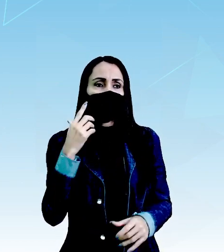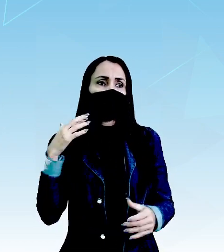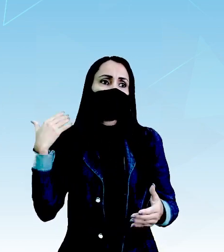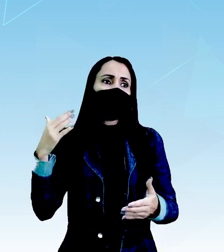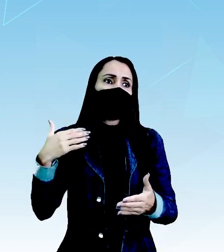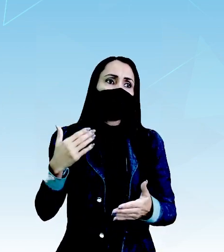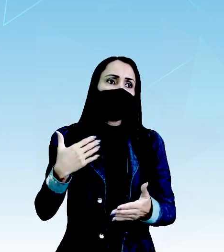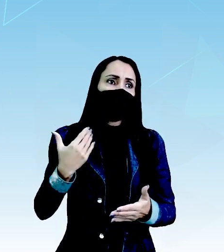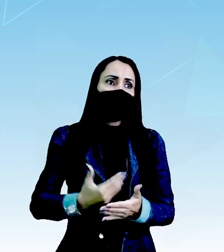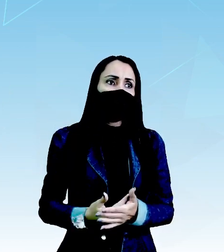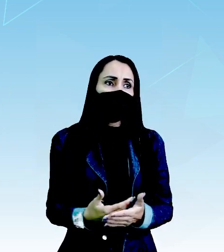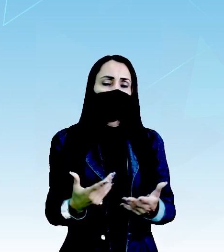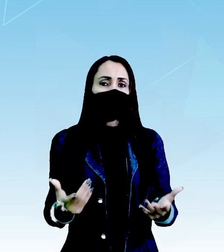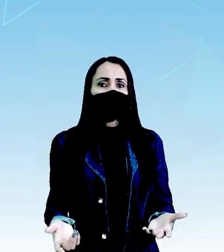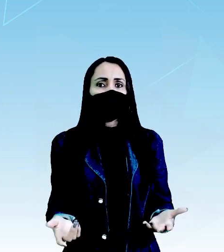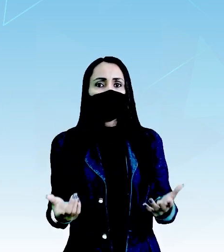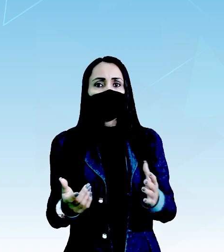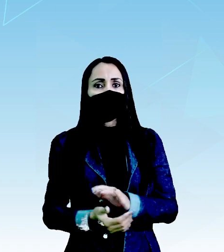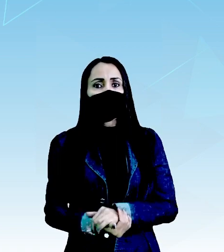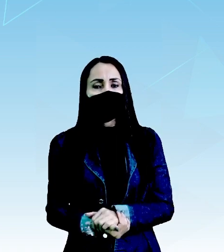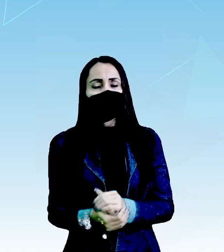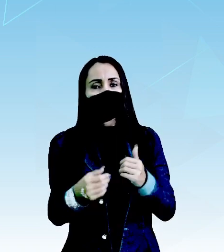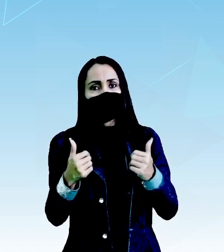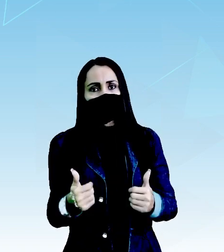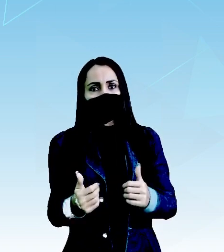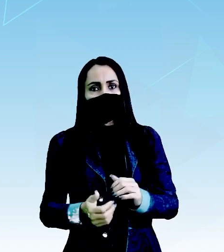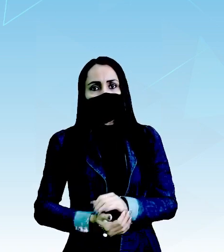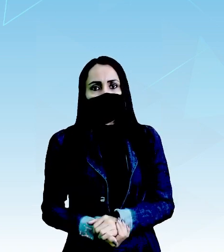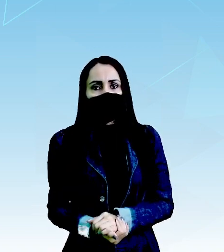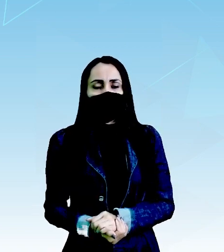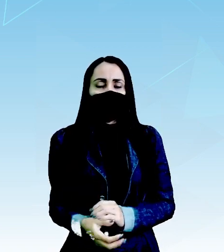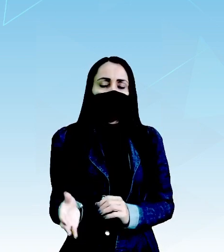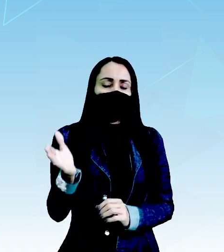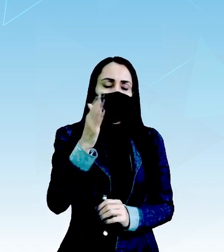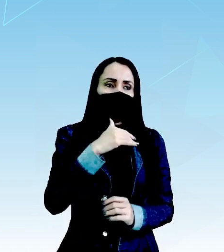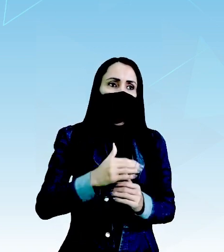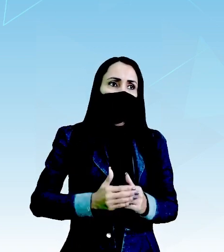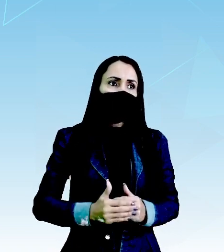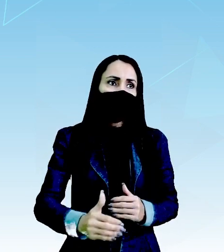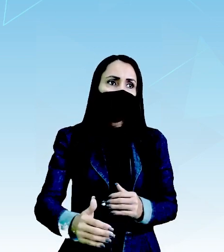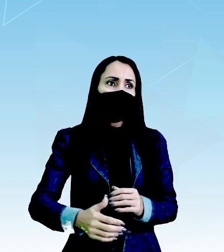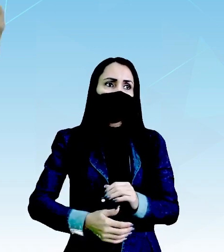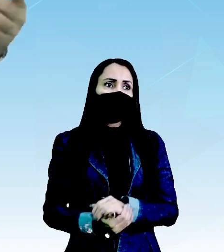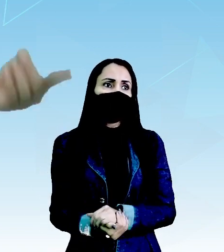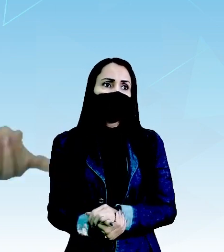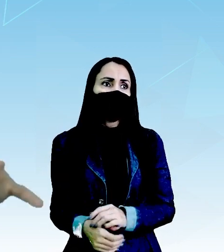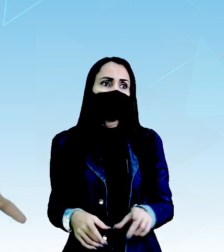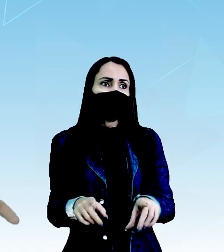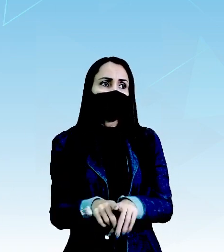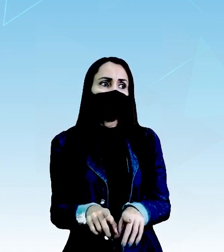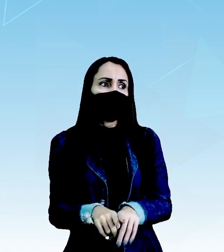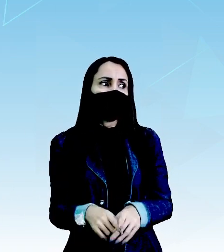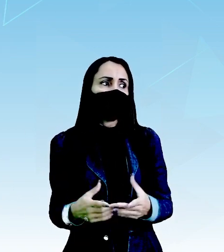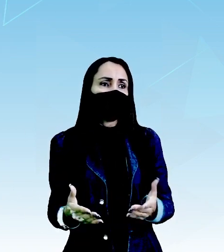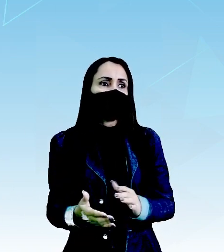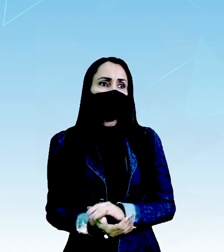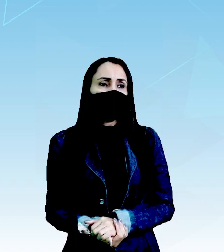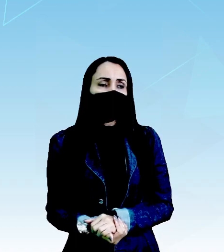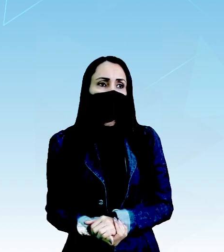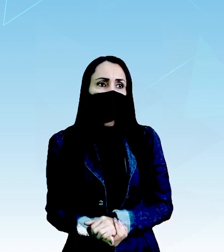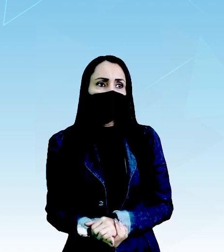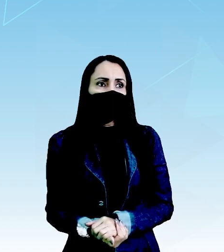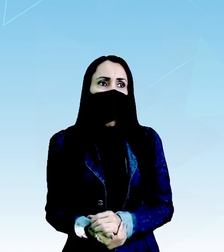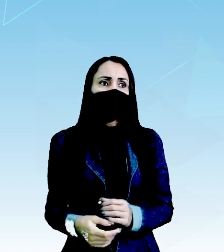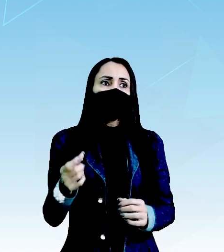de comédia, certo? E vamos adiante aqui. Trago o comediante, mas quem é o comediante? Comediante,